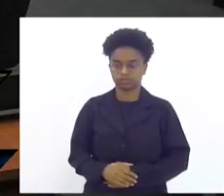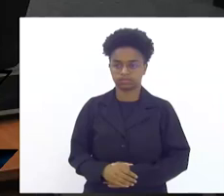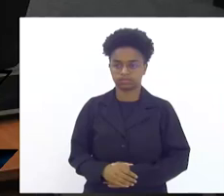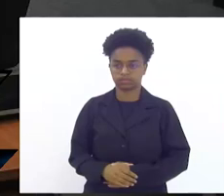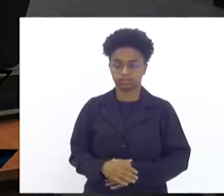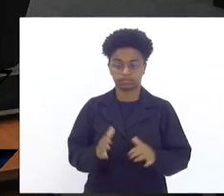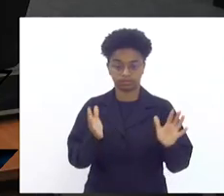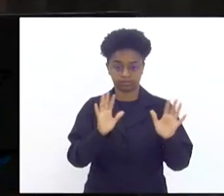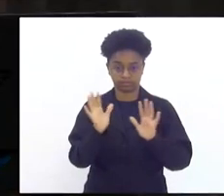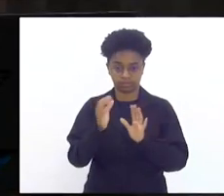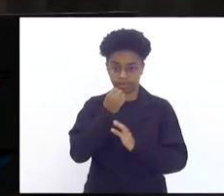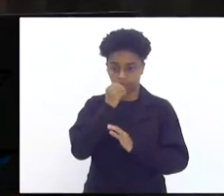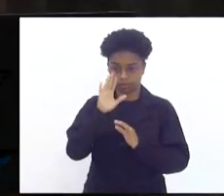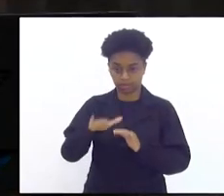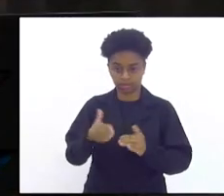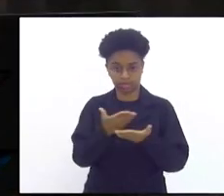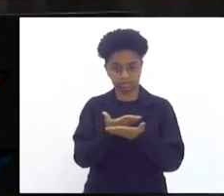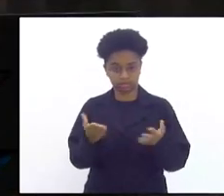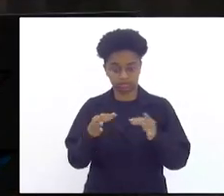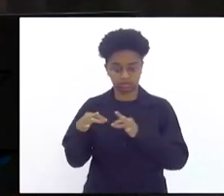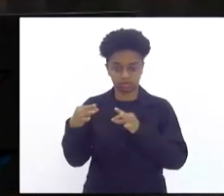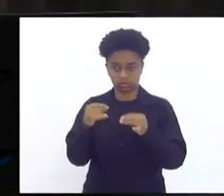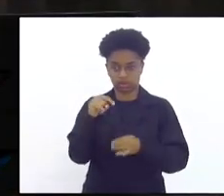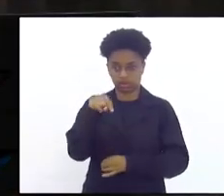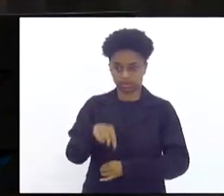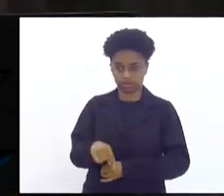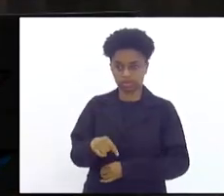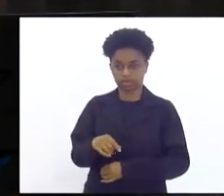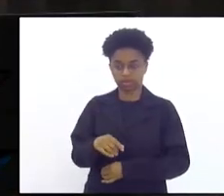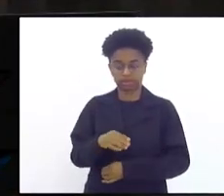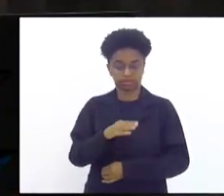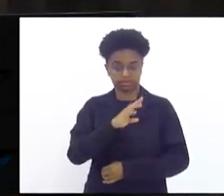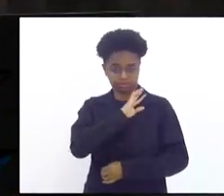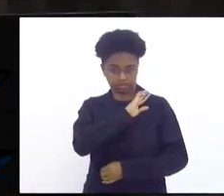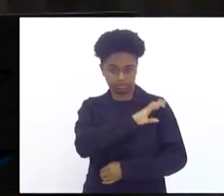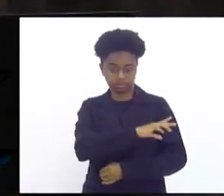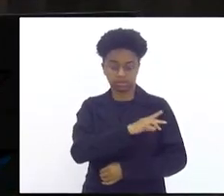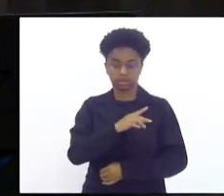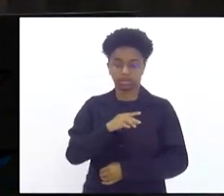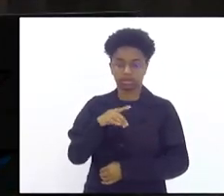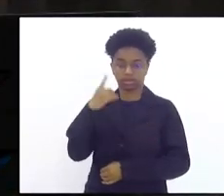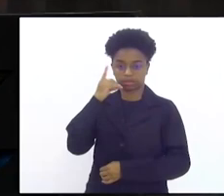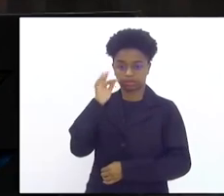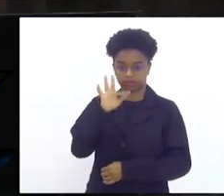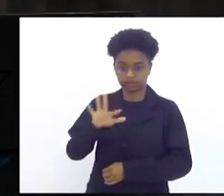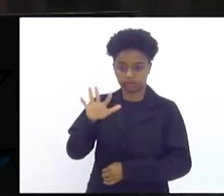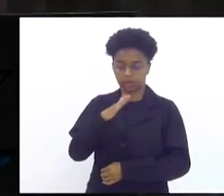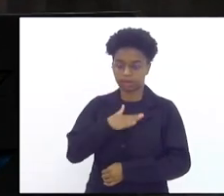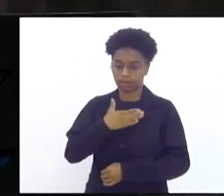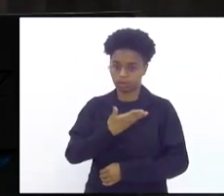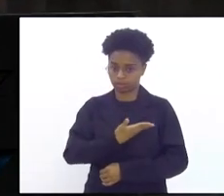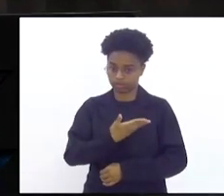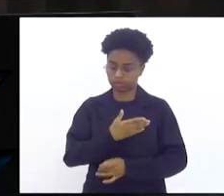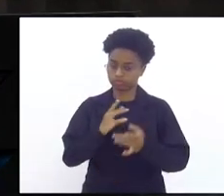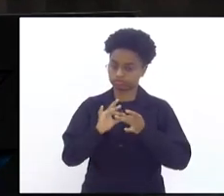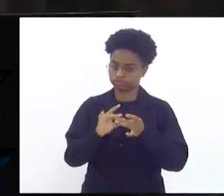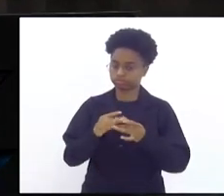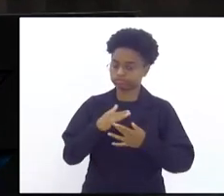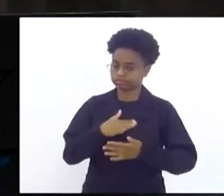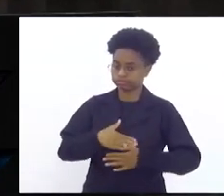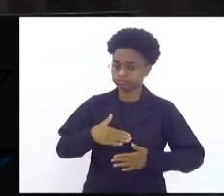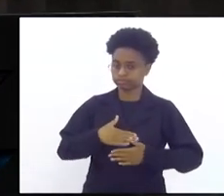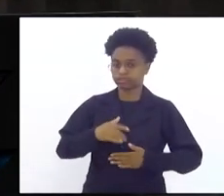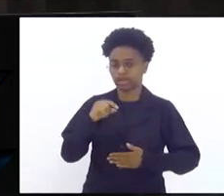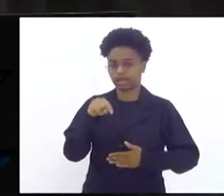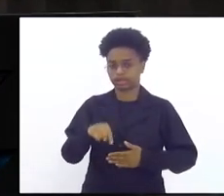Olá Olá Olá boa tarde a todos da casa Sargento Portugal deputado federal meu amigo meu parceiro prazer ter você